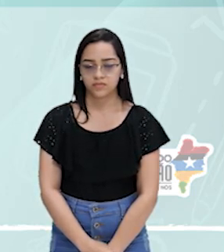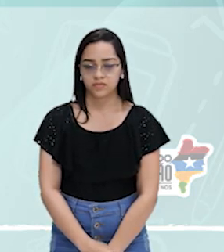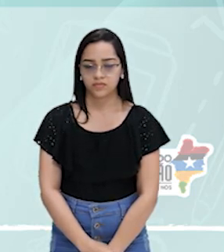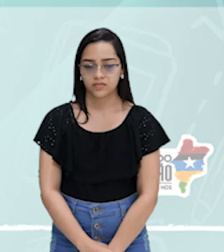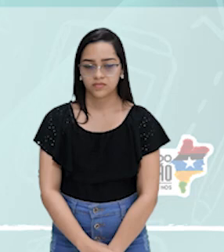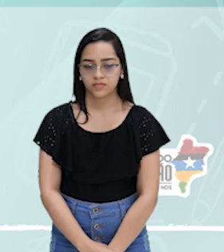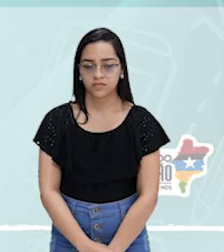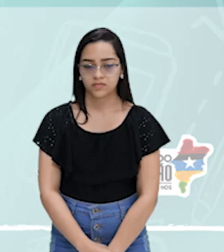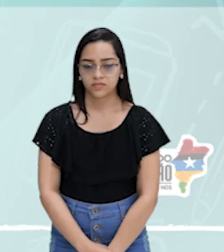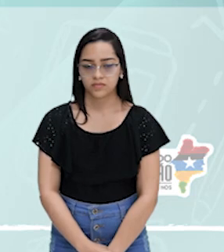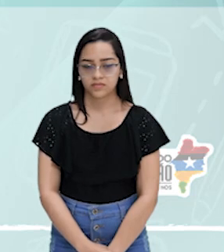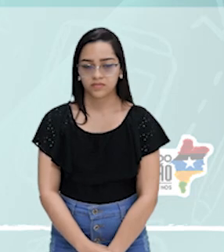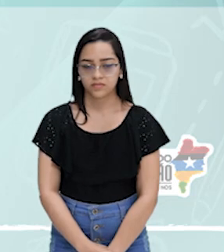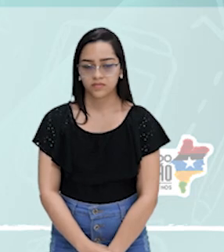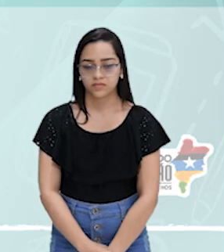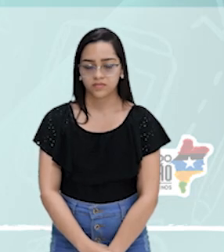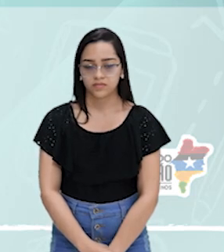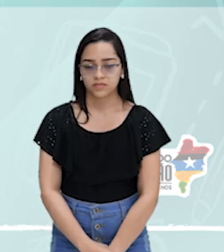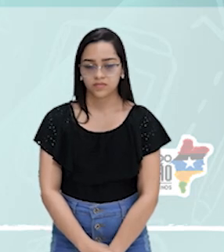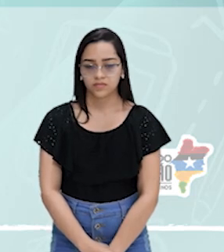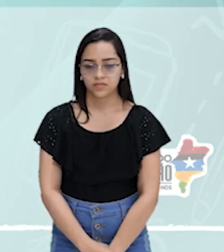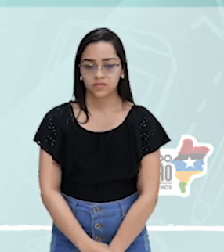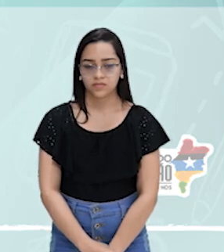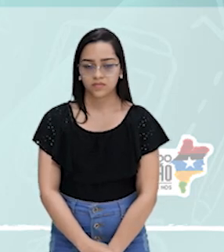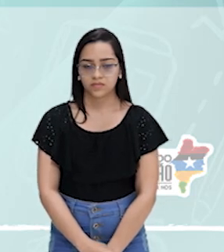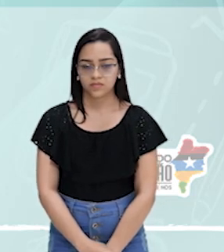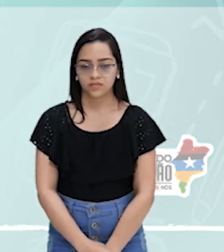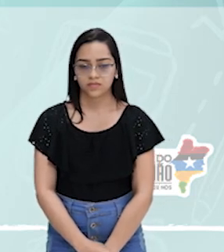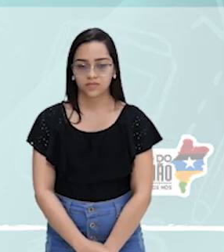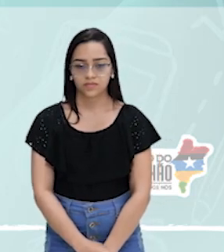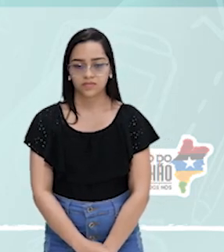que dispôs a ser mãe.